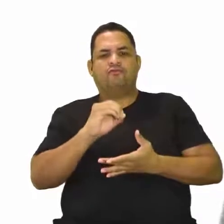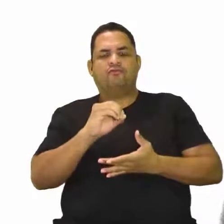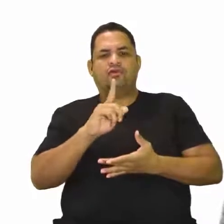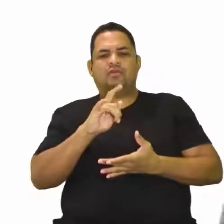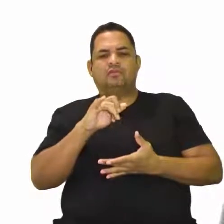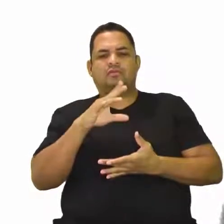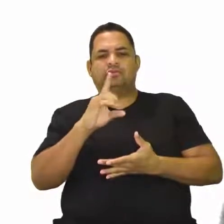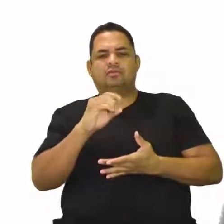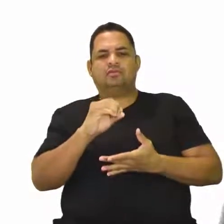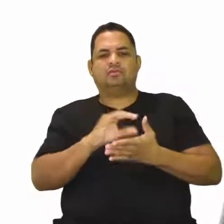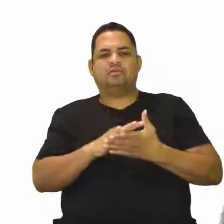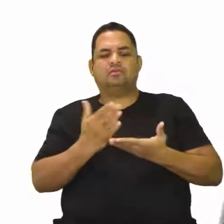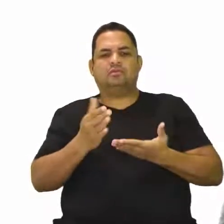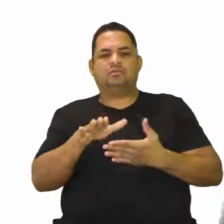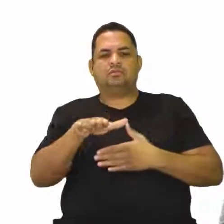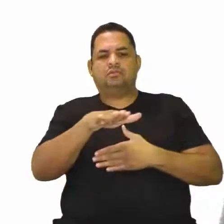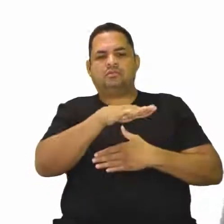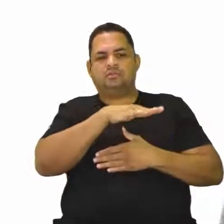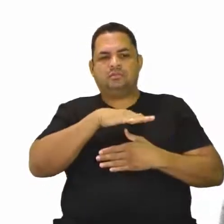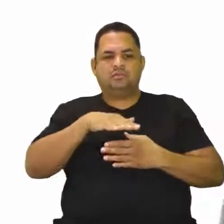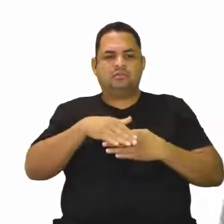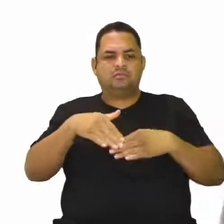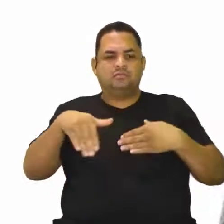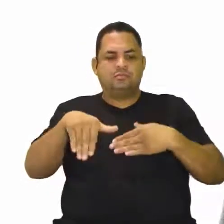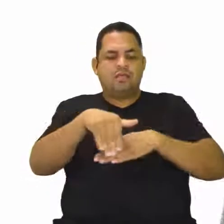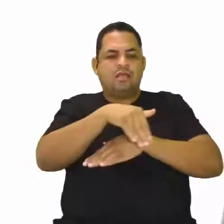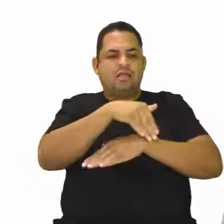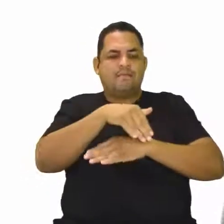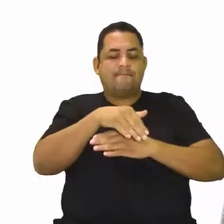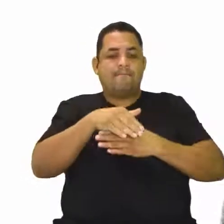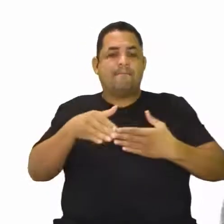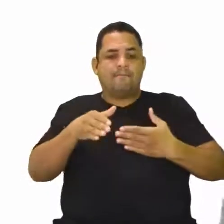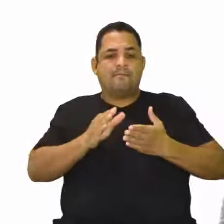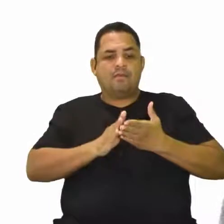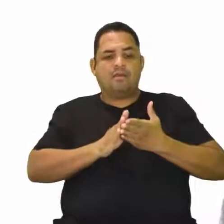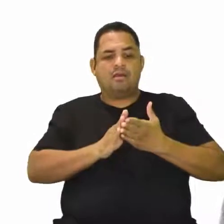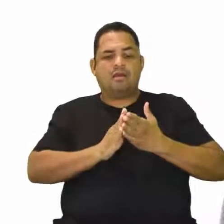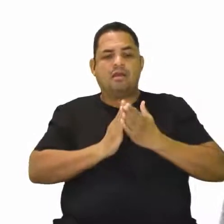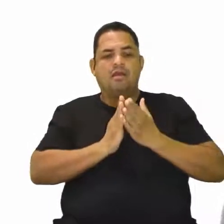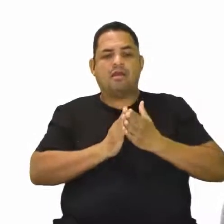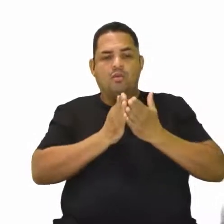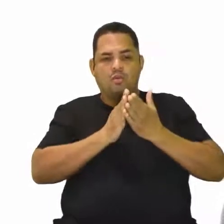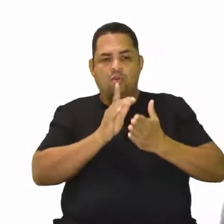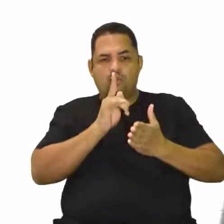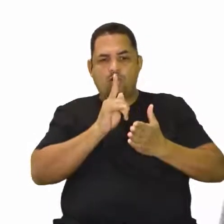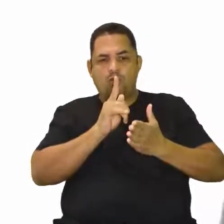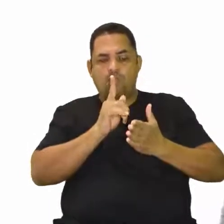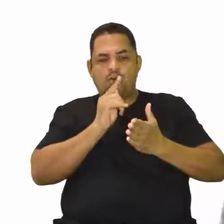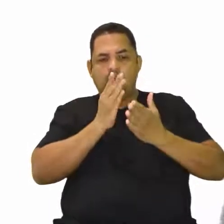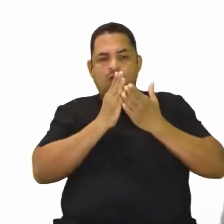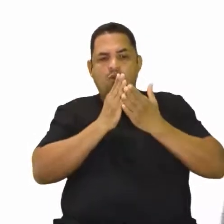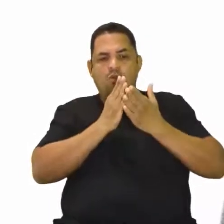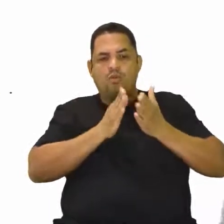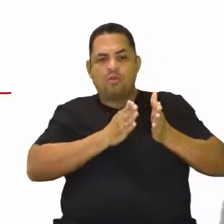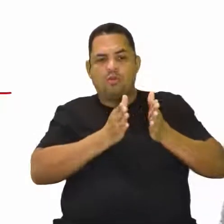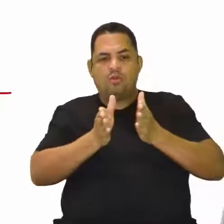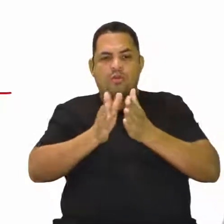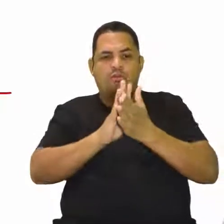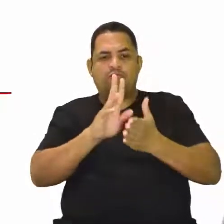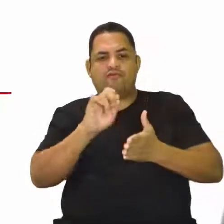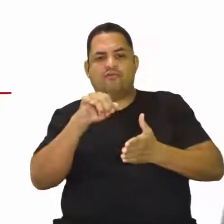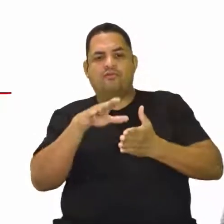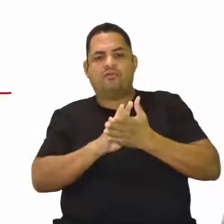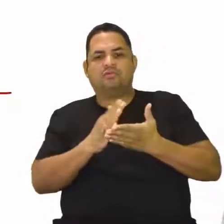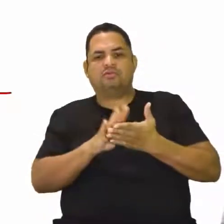povoado situado às margens do rio vouga onde será travada uma das mais sangrentas